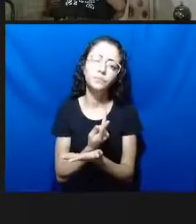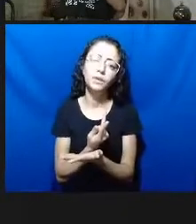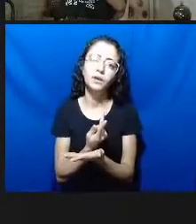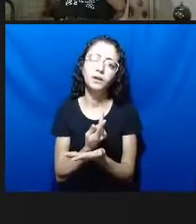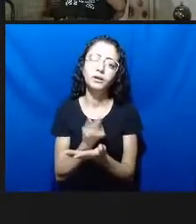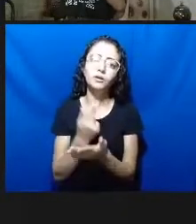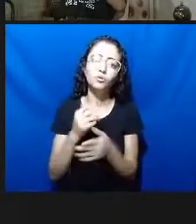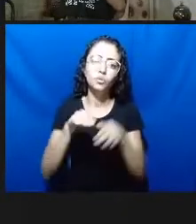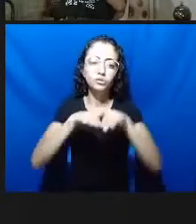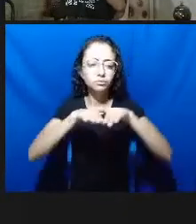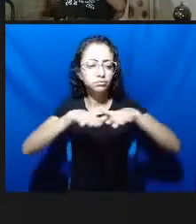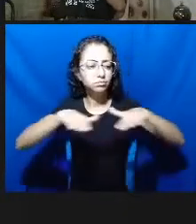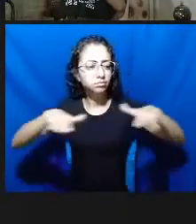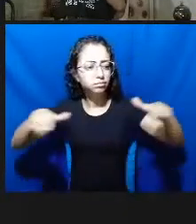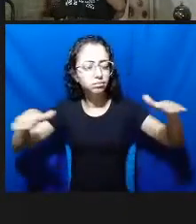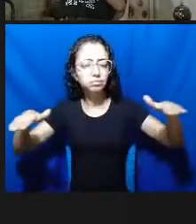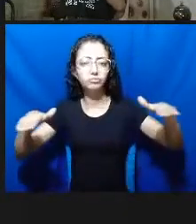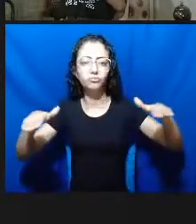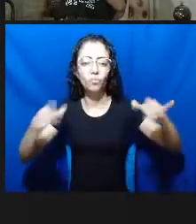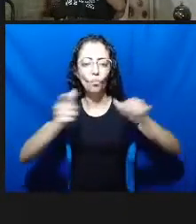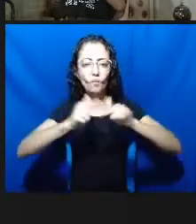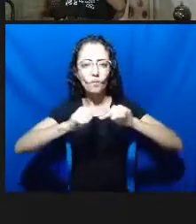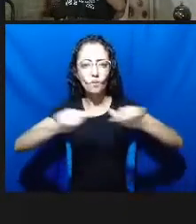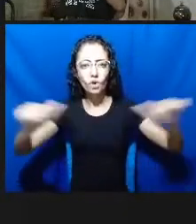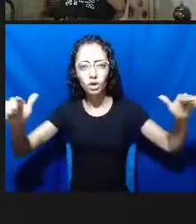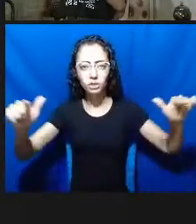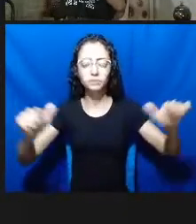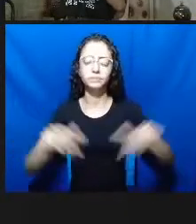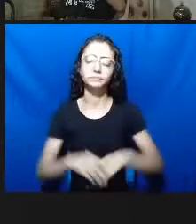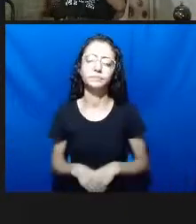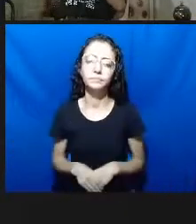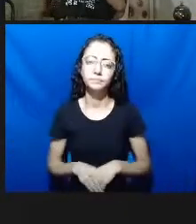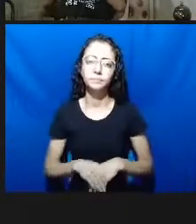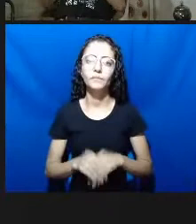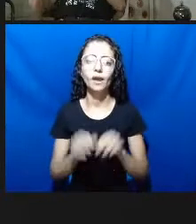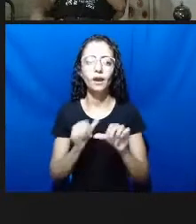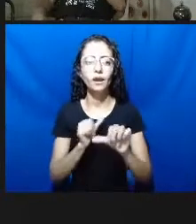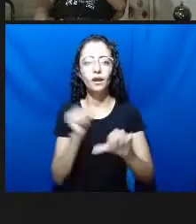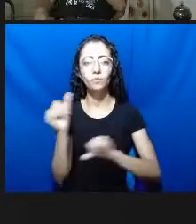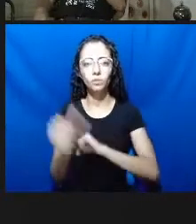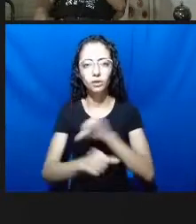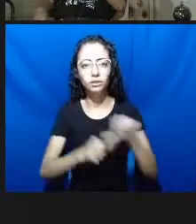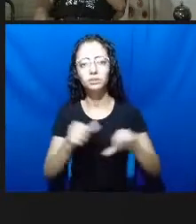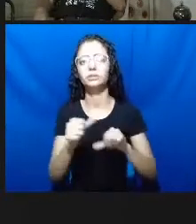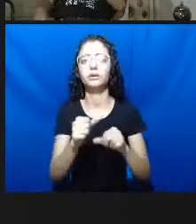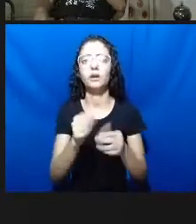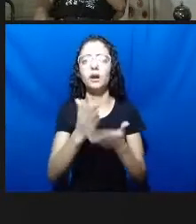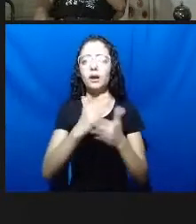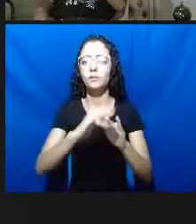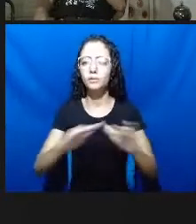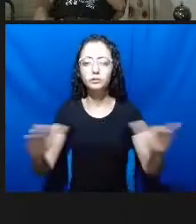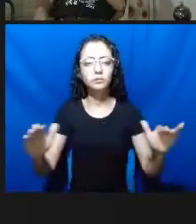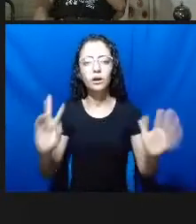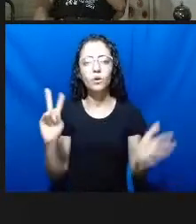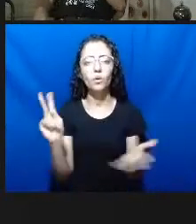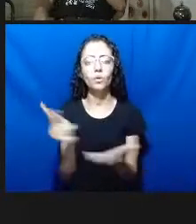planalto desabitado. Isso também acho. Se cumpriria o seu ciclo. Ele é para acontecer,